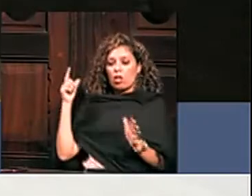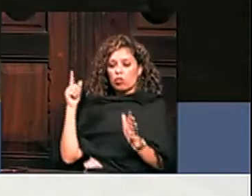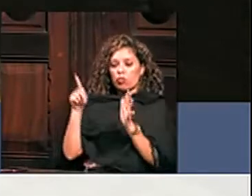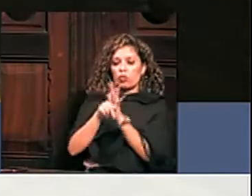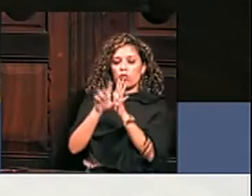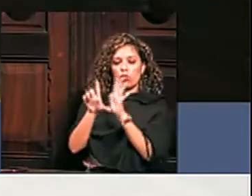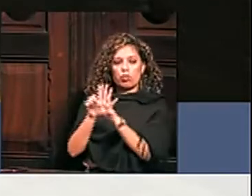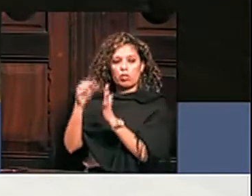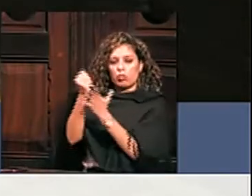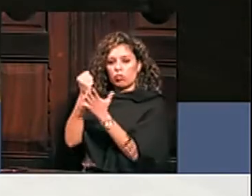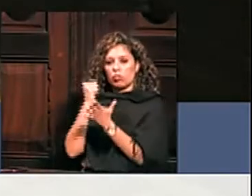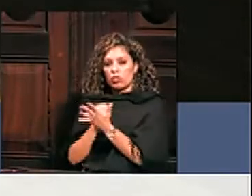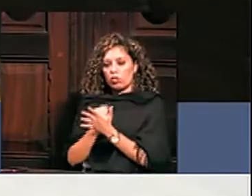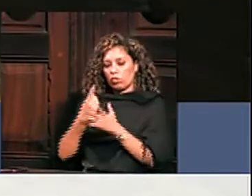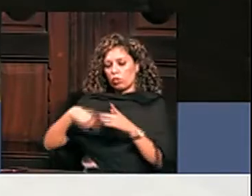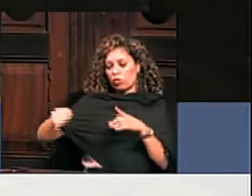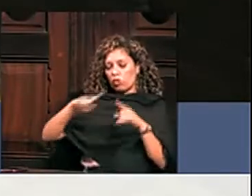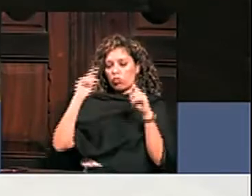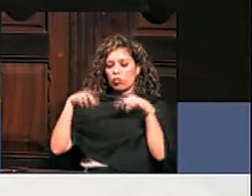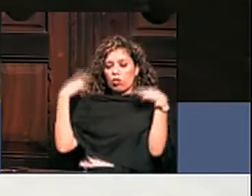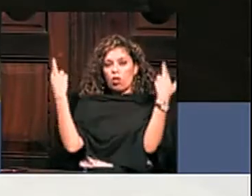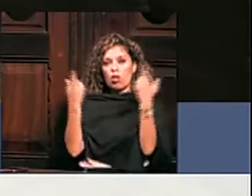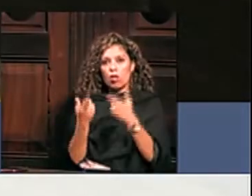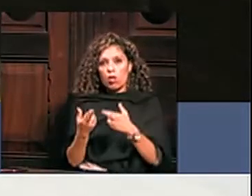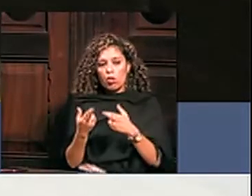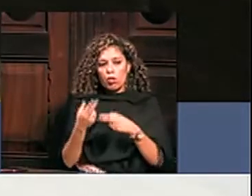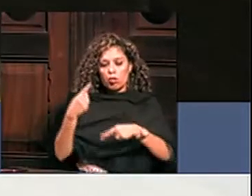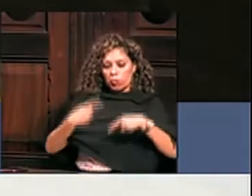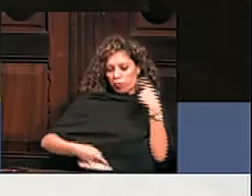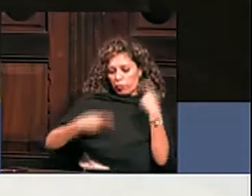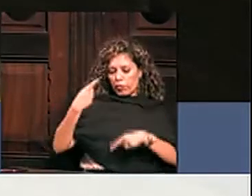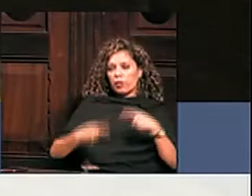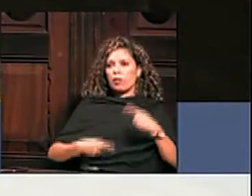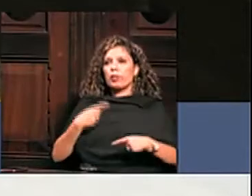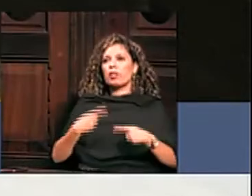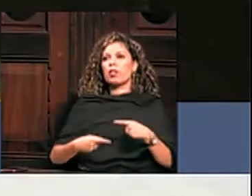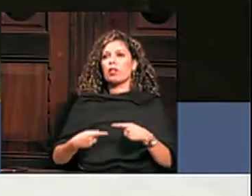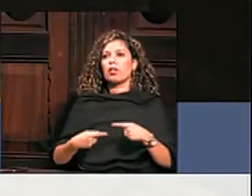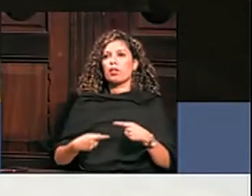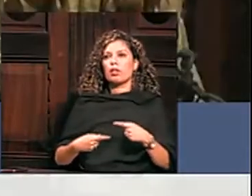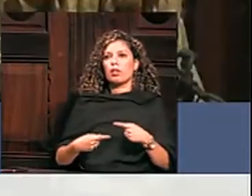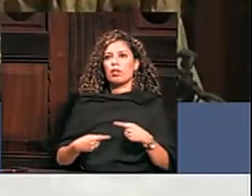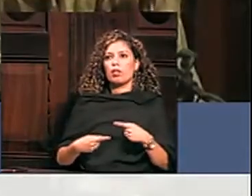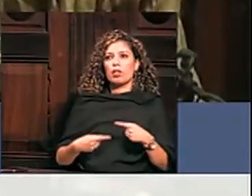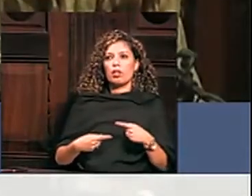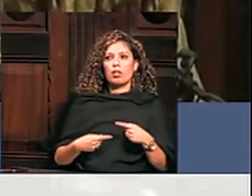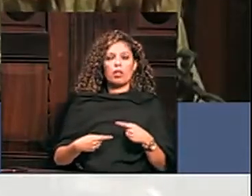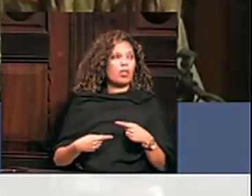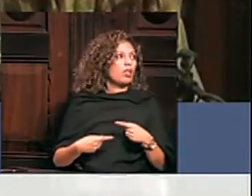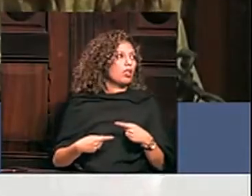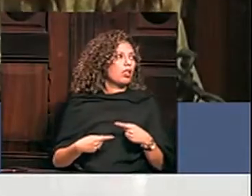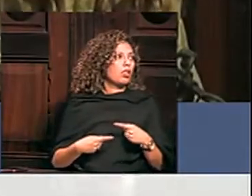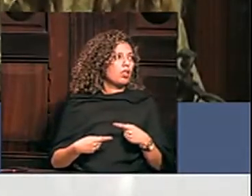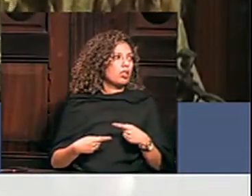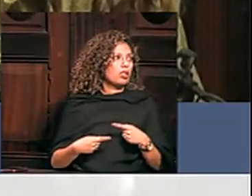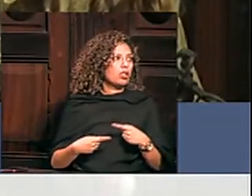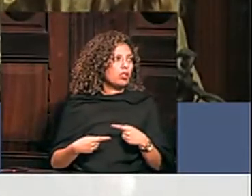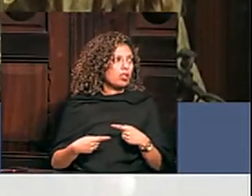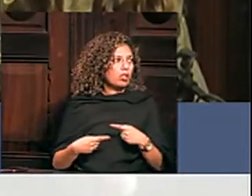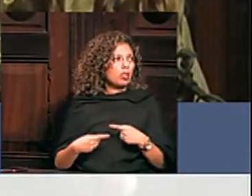debater. Resolvido. E para que o projeto tenha mais corpo. A presidência tira os. Chama os trabalhos à